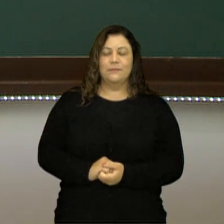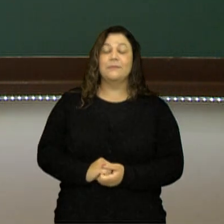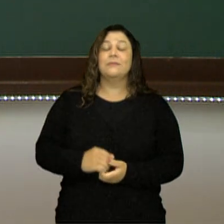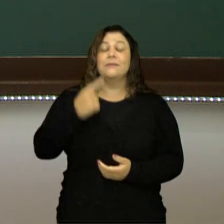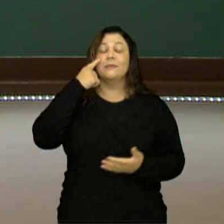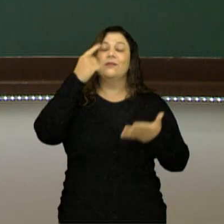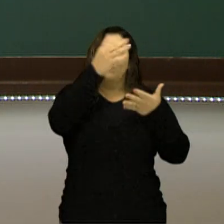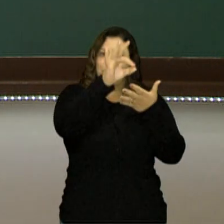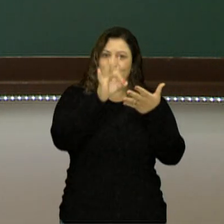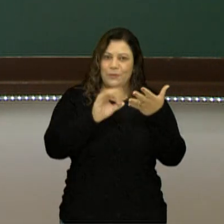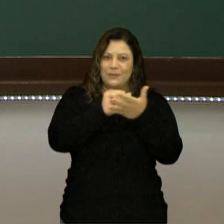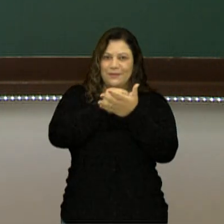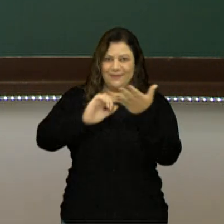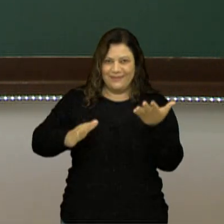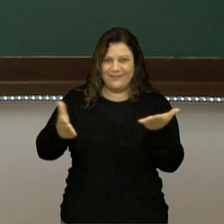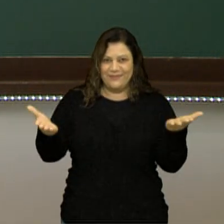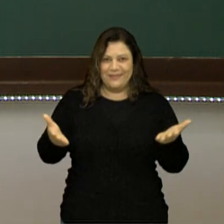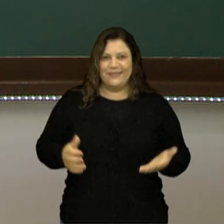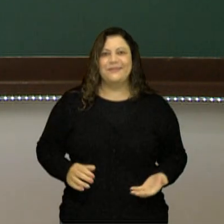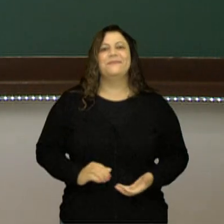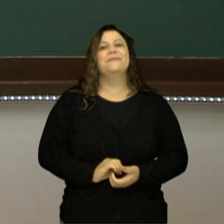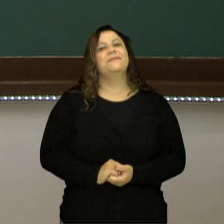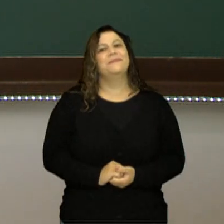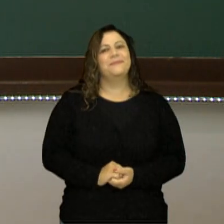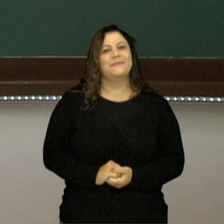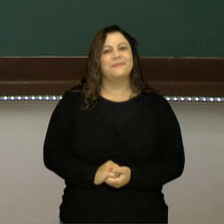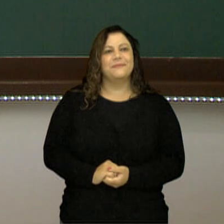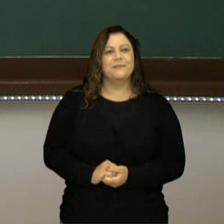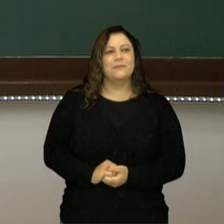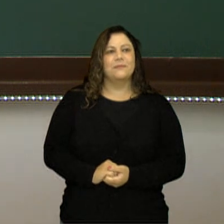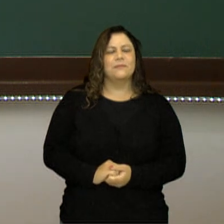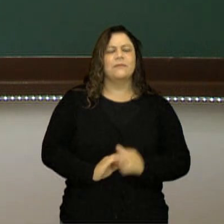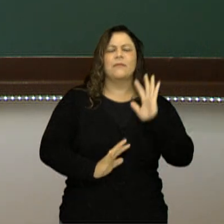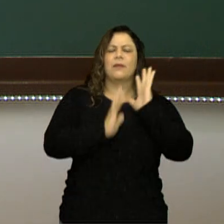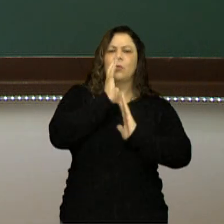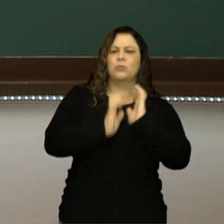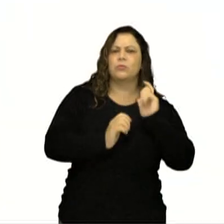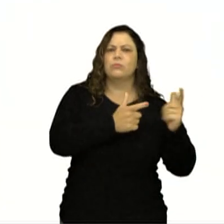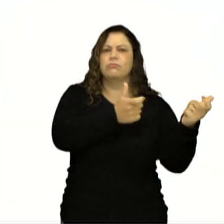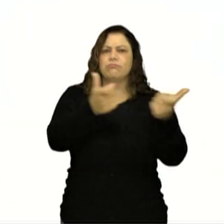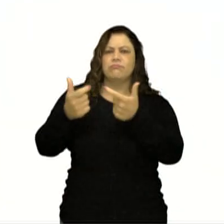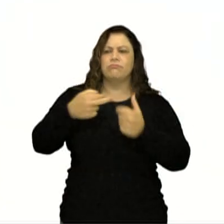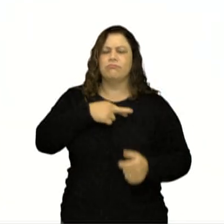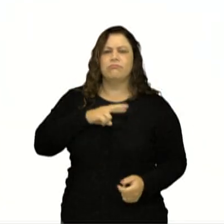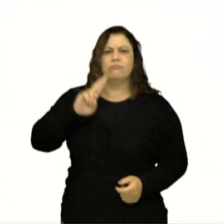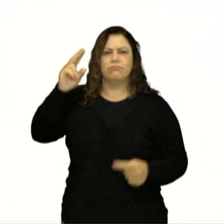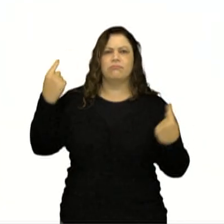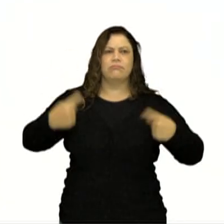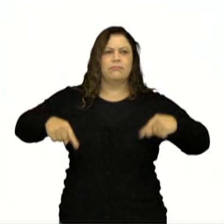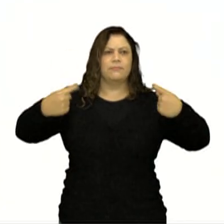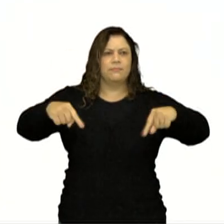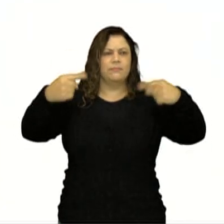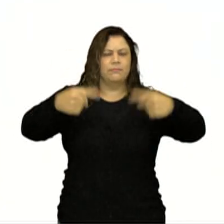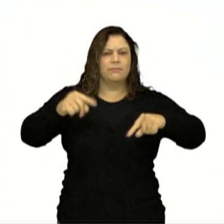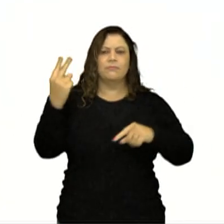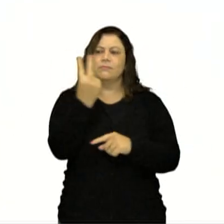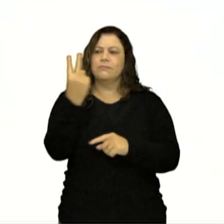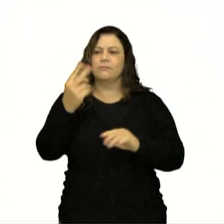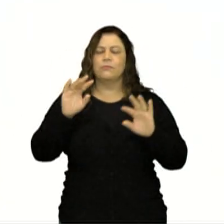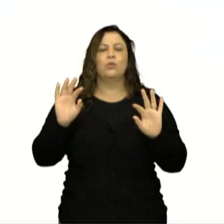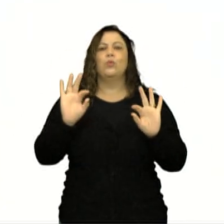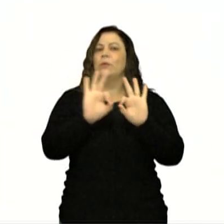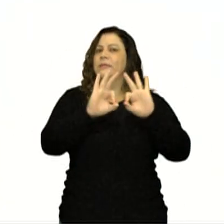Vamos fazer a correção da nossa atividade? Os conflitos religiosos opuseram duas grandes famílias da